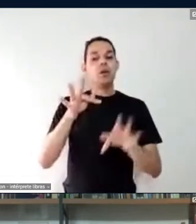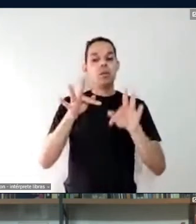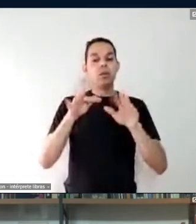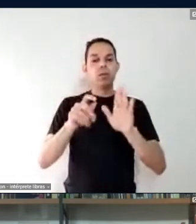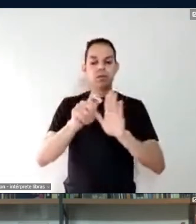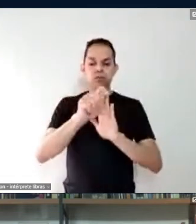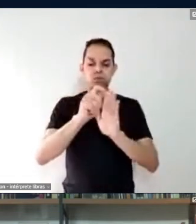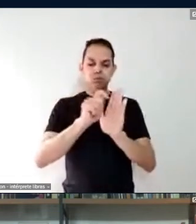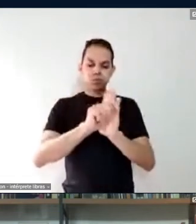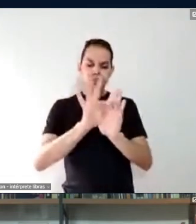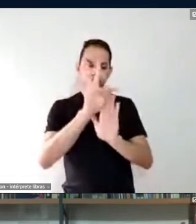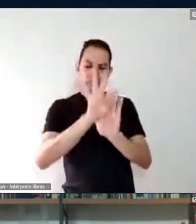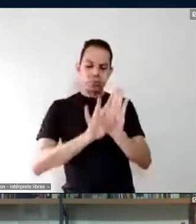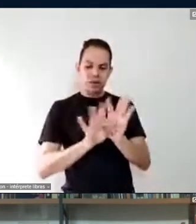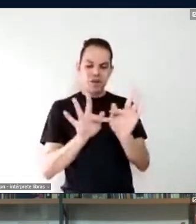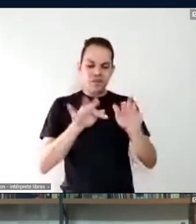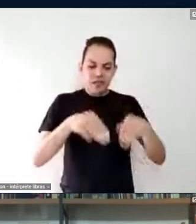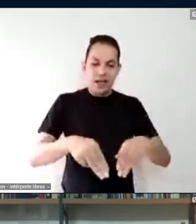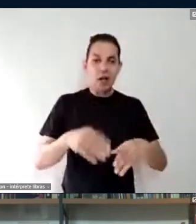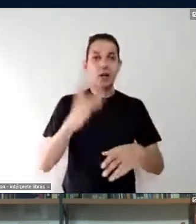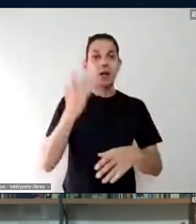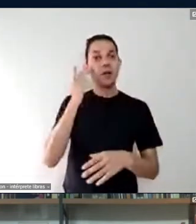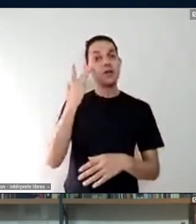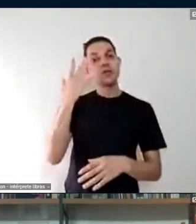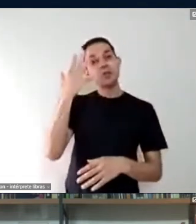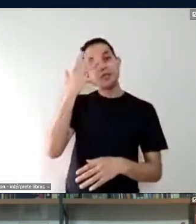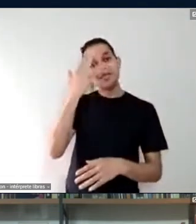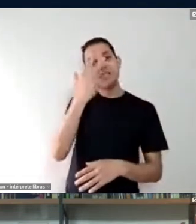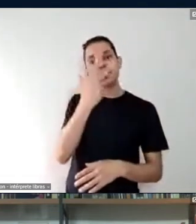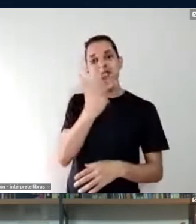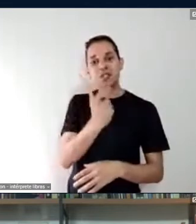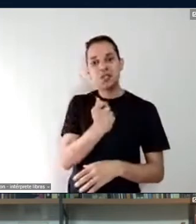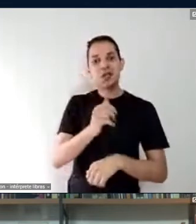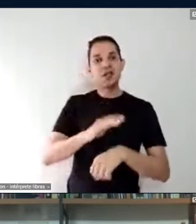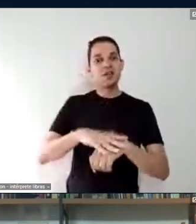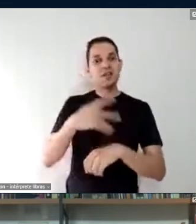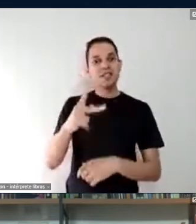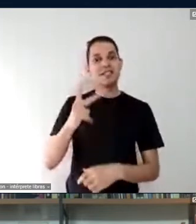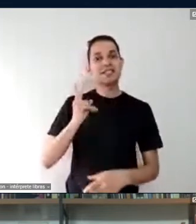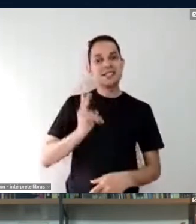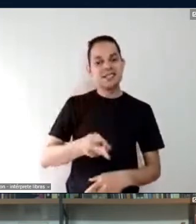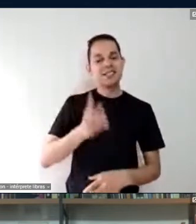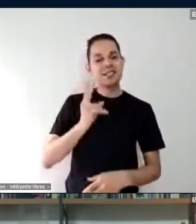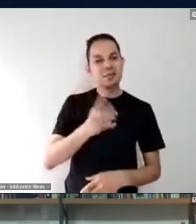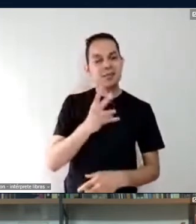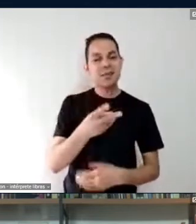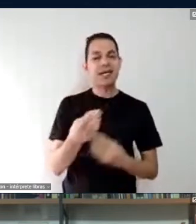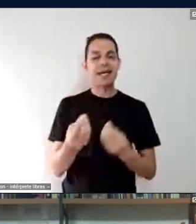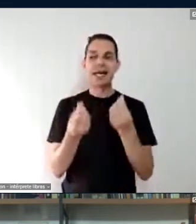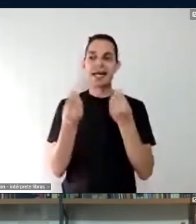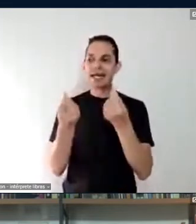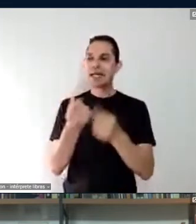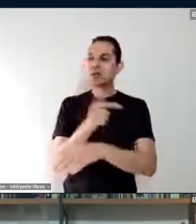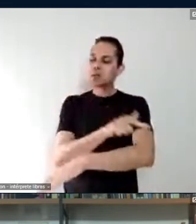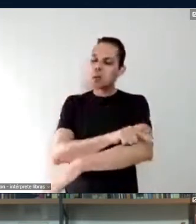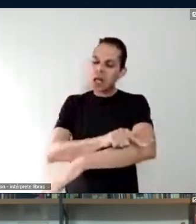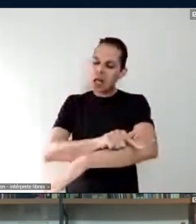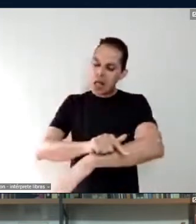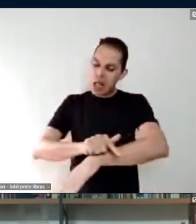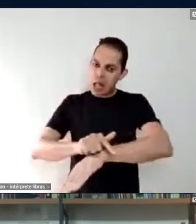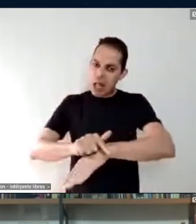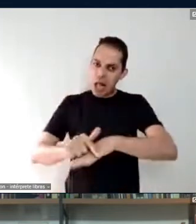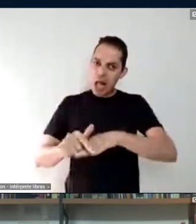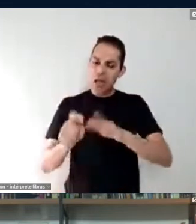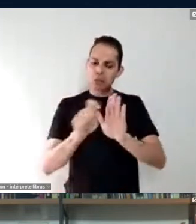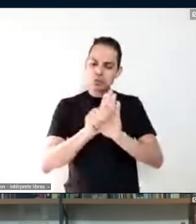assim, eu acho muito bonitinho que você é sempre bem educada, nas formas que você vai